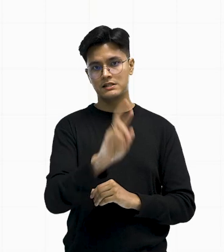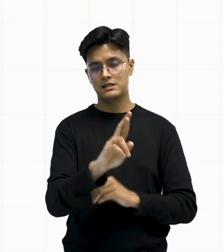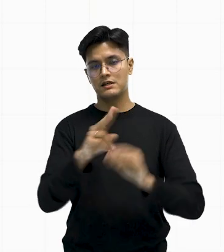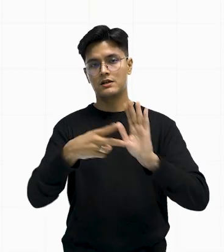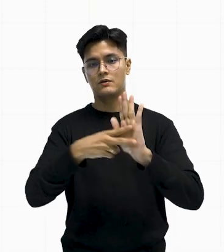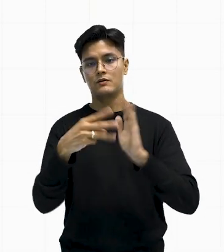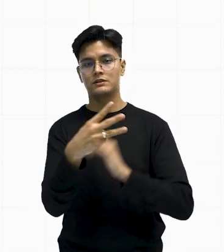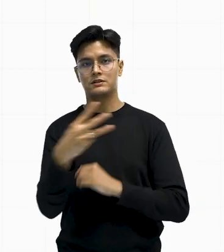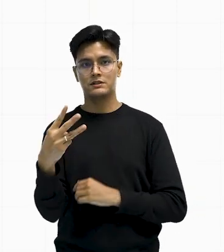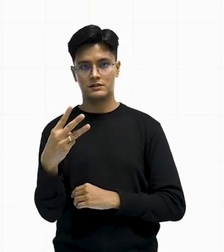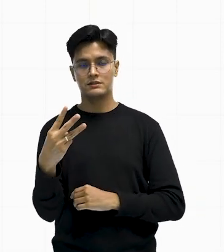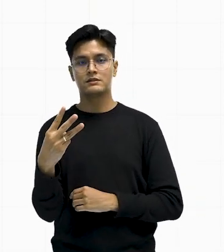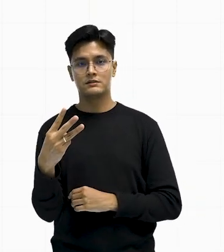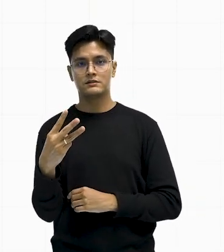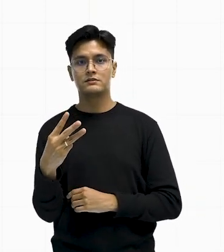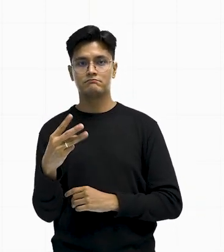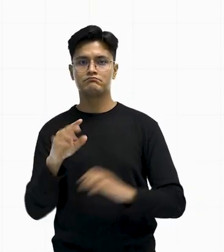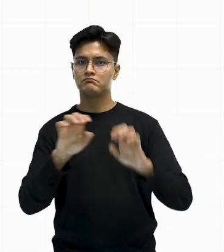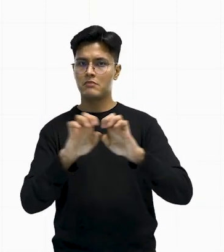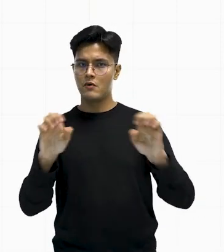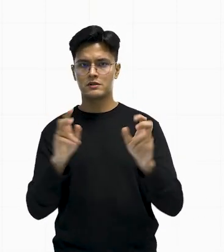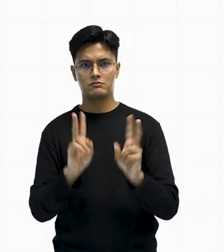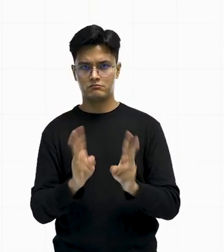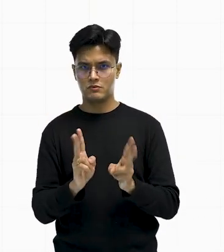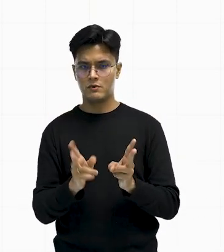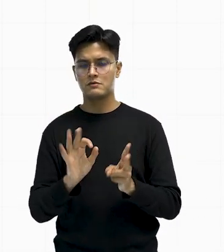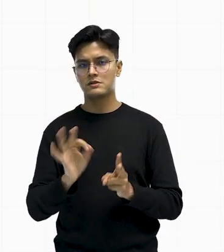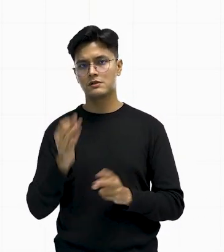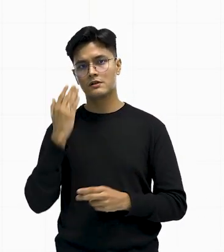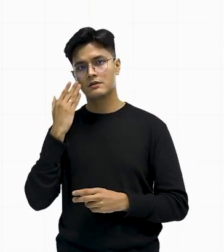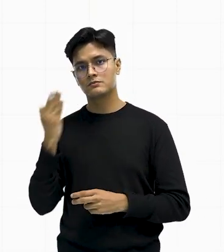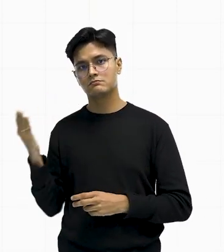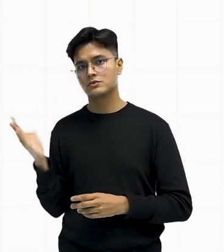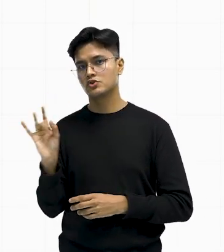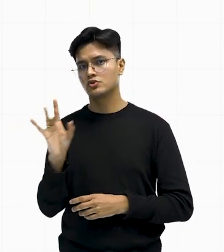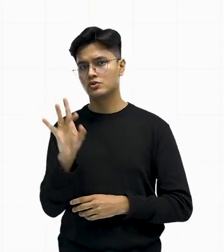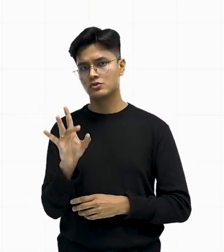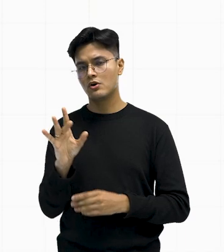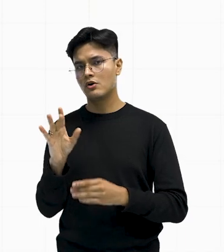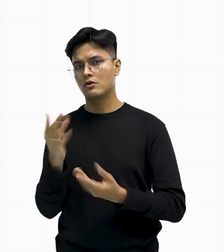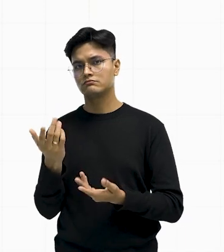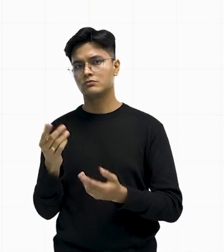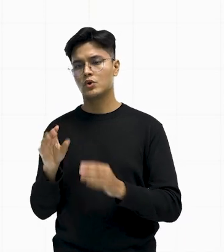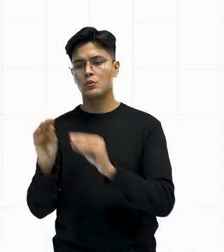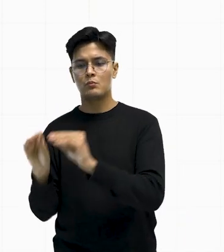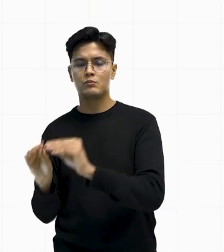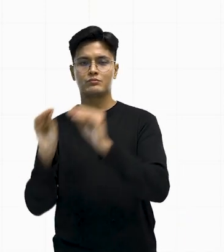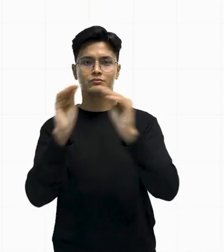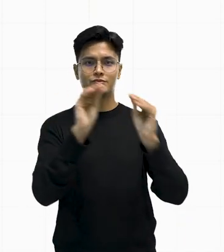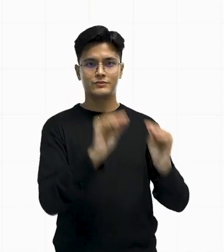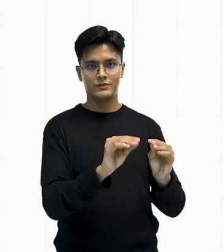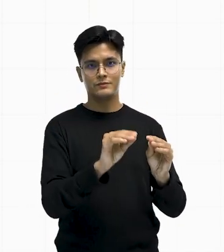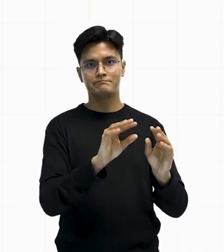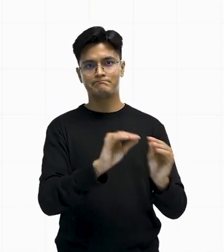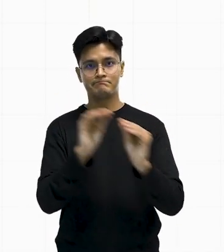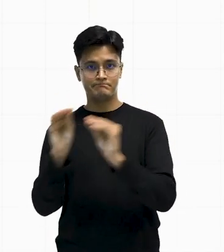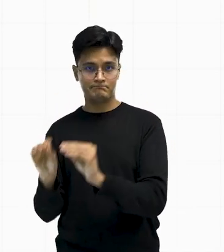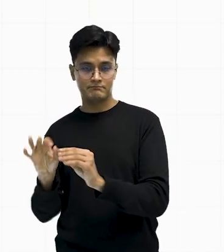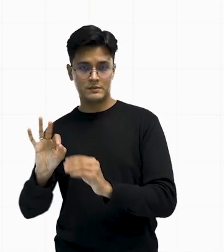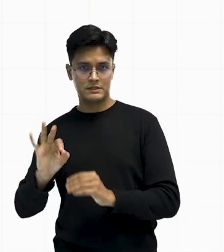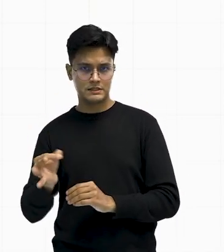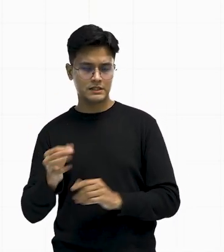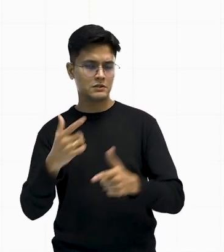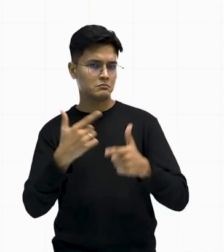nós temos aí a mesma equação, tá? A gente apenas trocou de lugar os membros. Não há